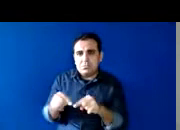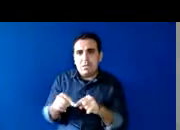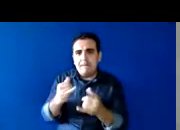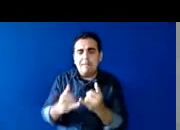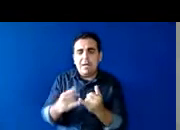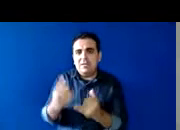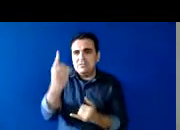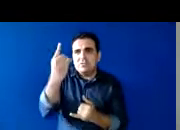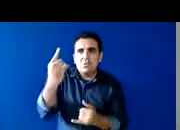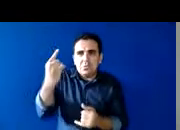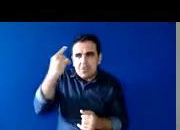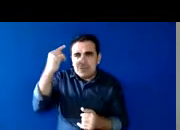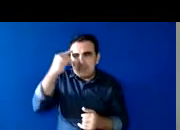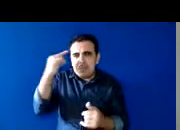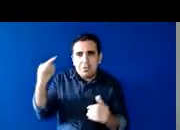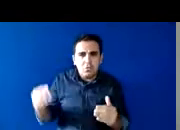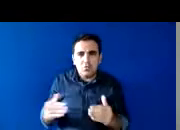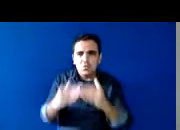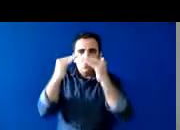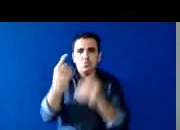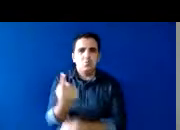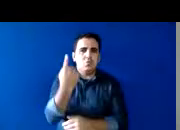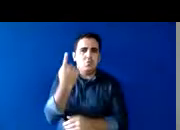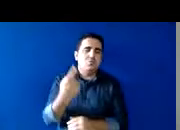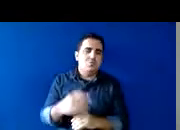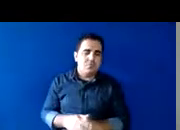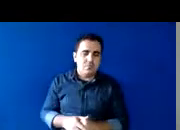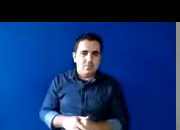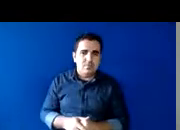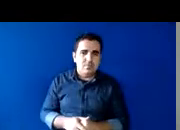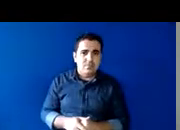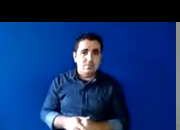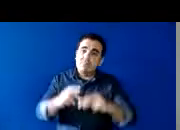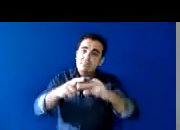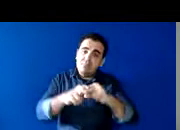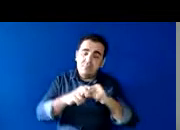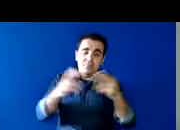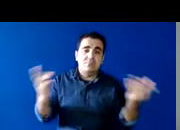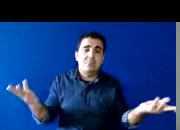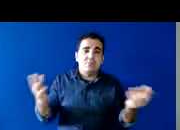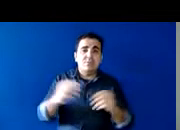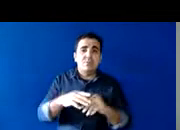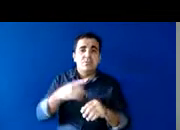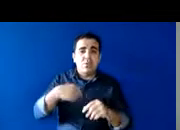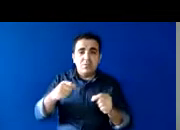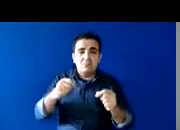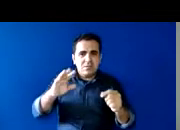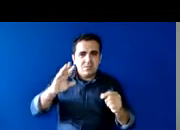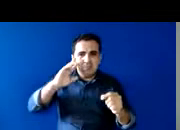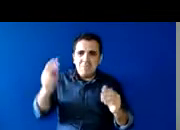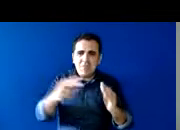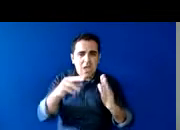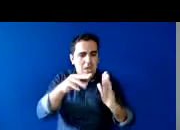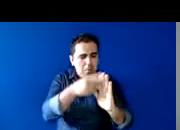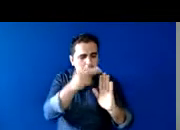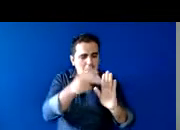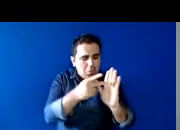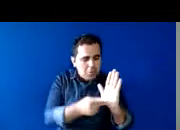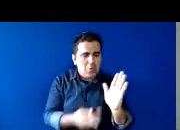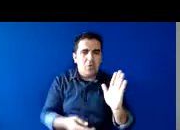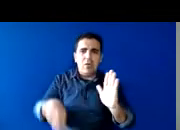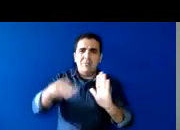pintura única da sua vida. E, portanto, né, precisamos nos basear nos protocolos, nas normativas,